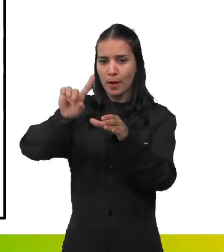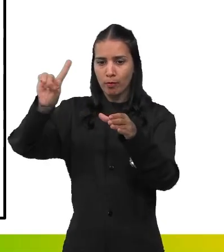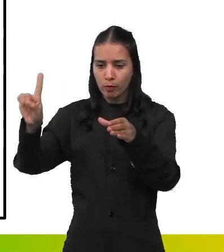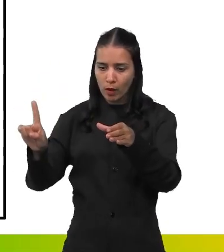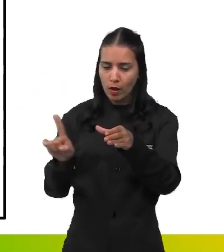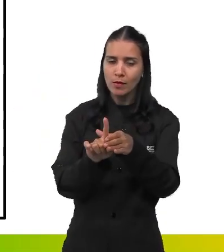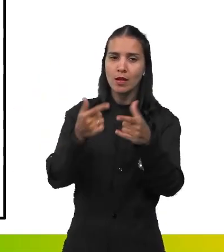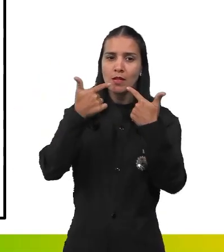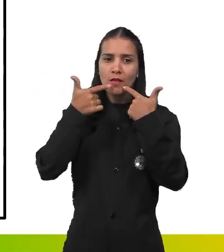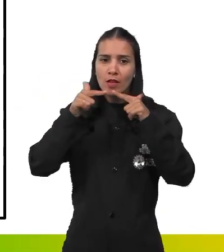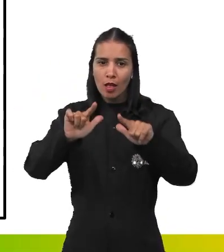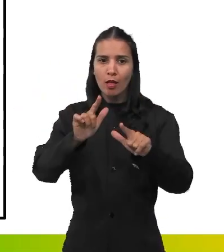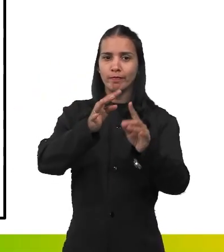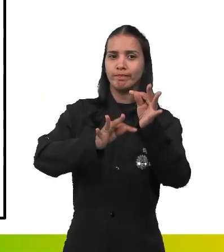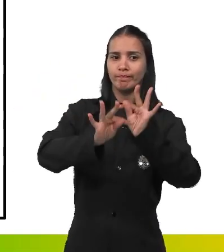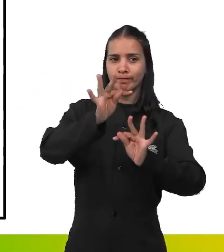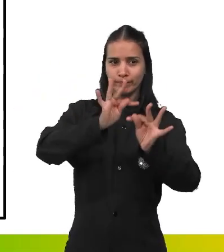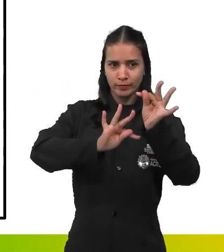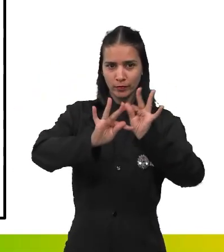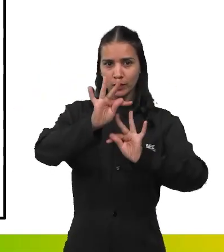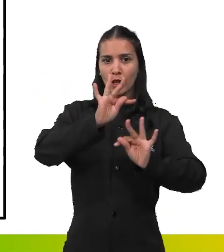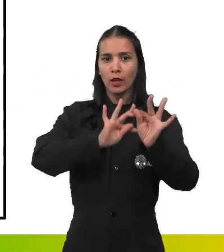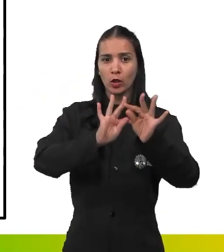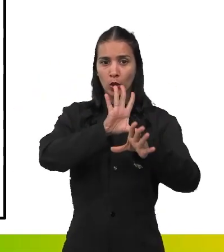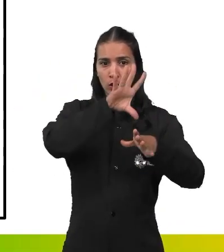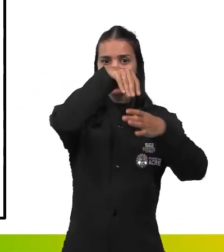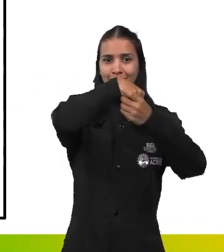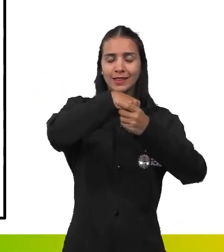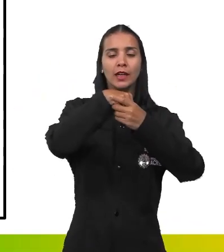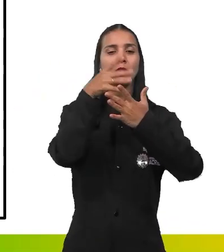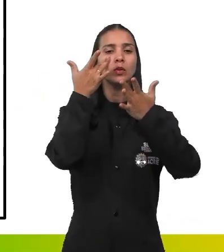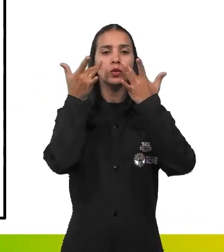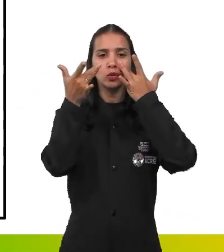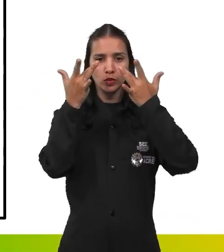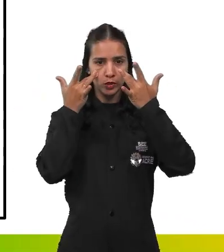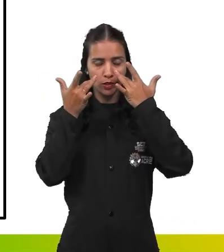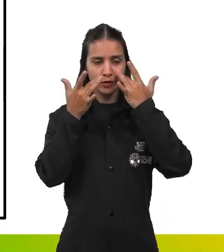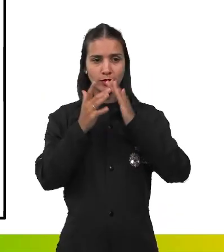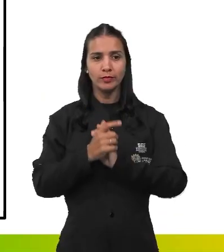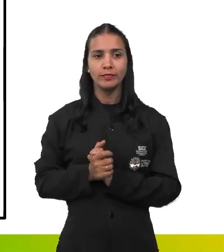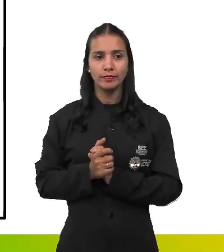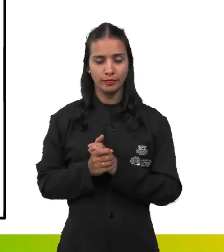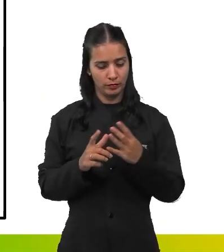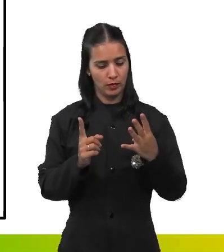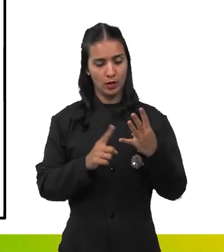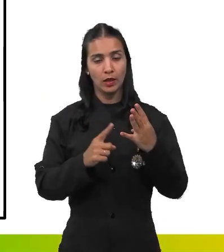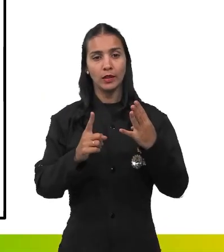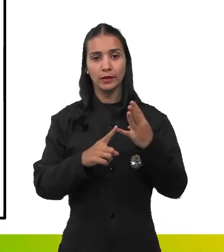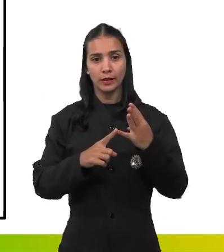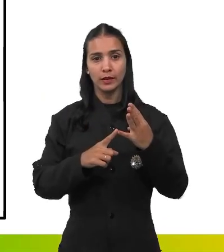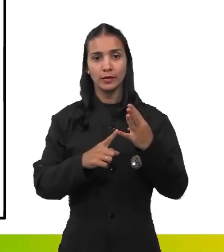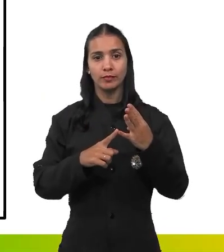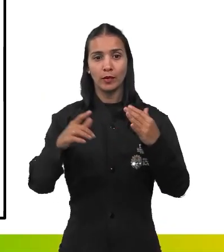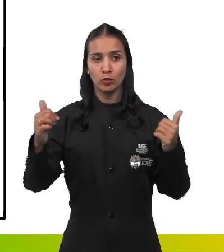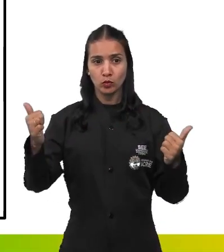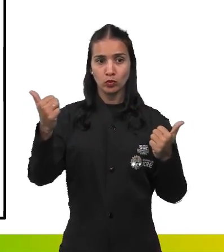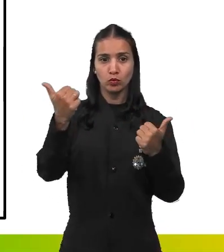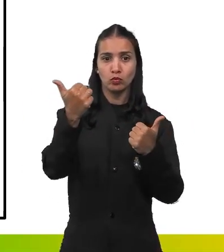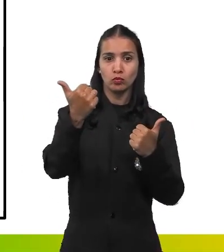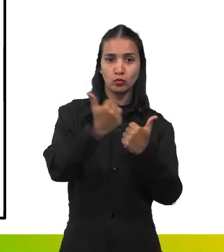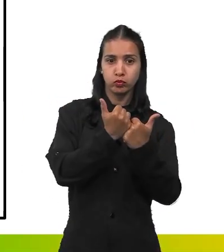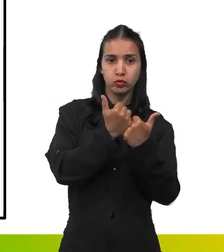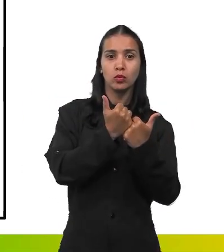exatamente, integrar essas linguagens tecnológicas ao espetáculo. Letra D, substituir totalmente os atores